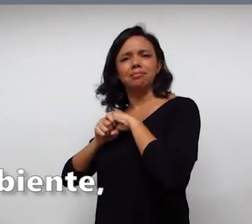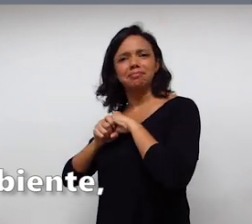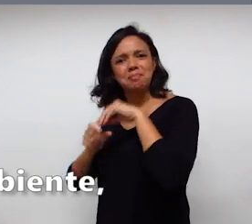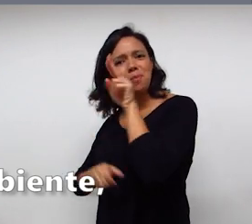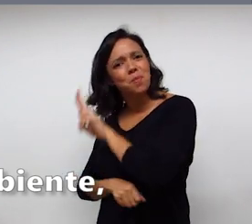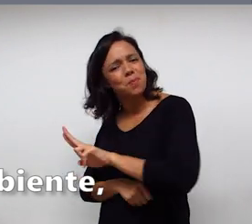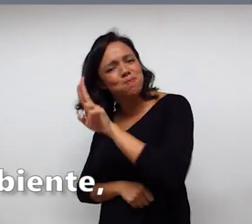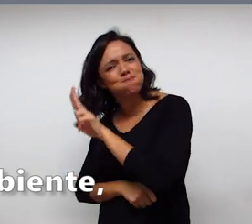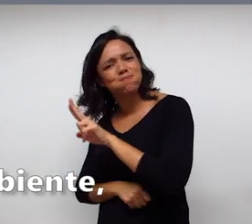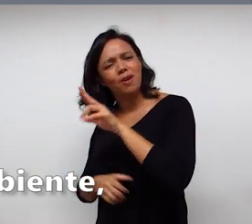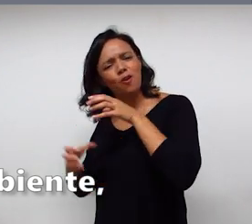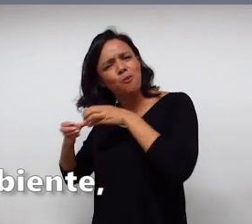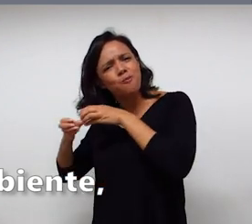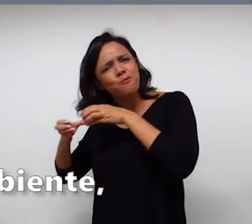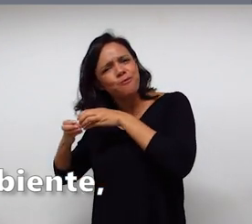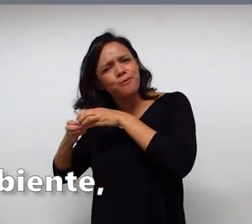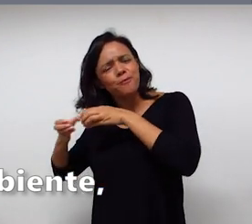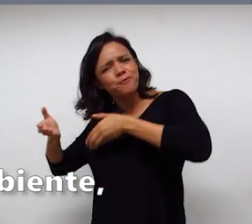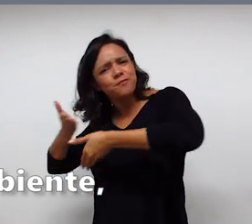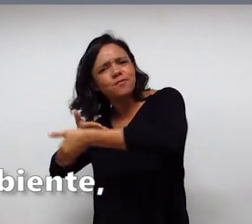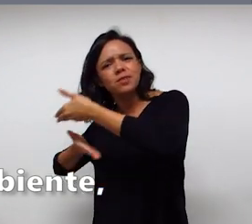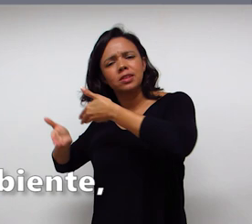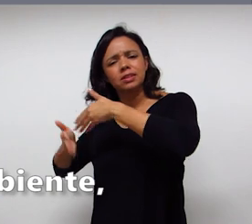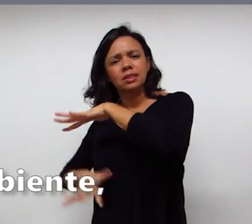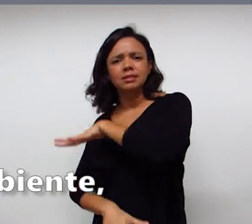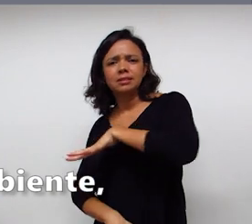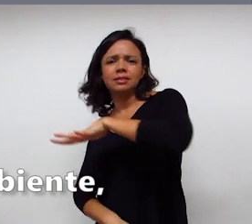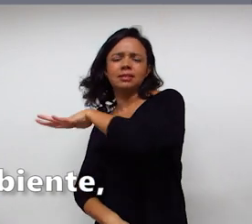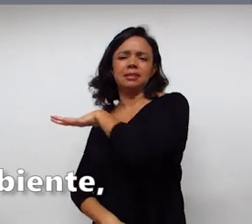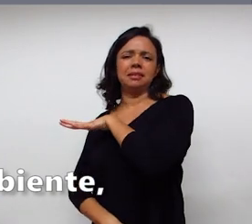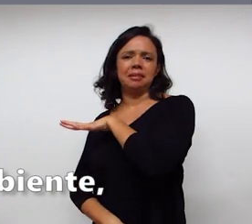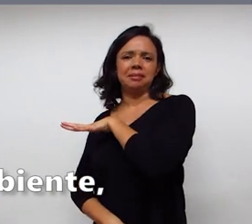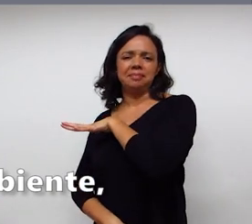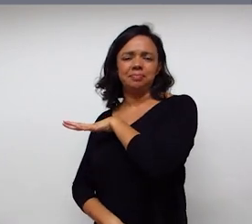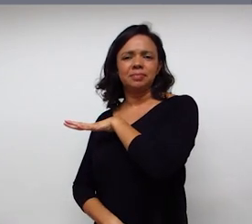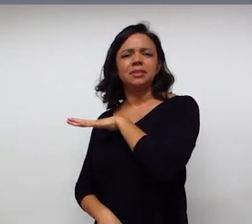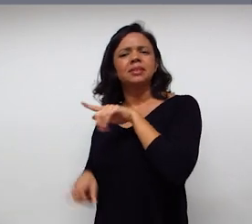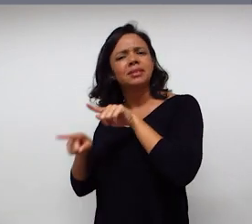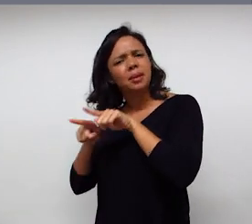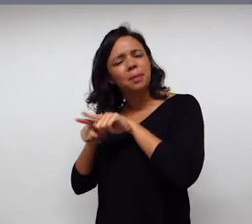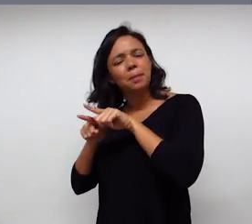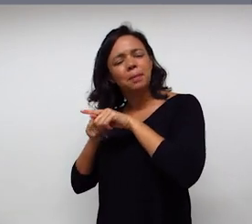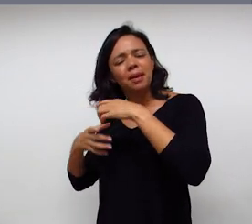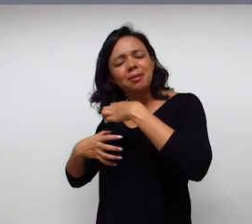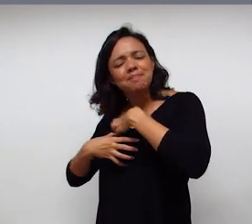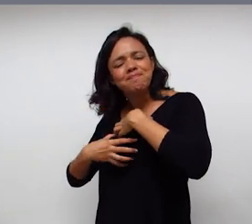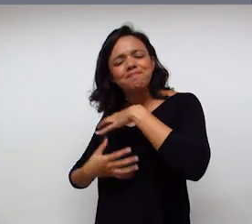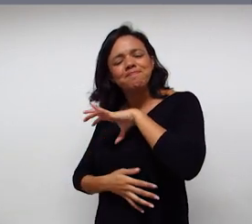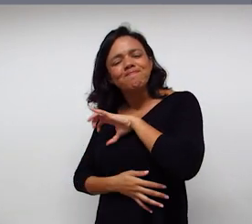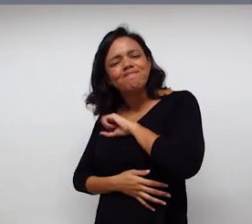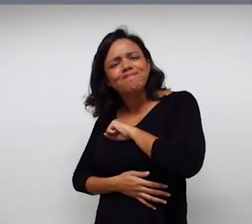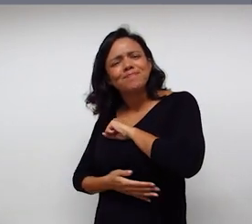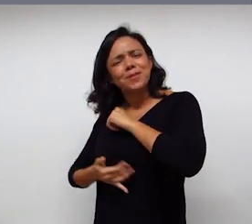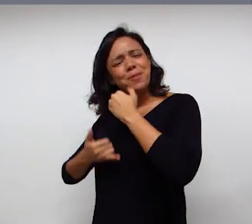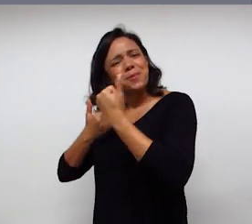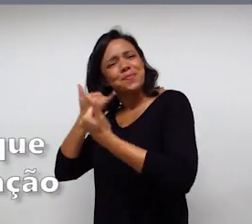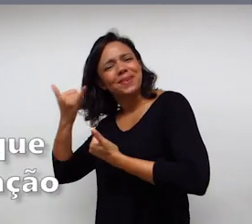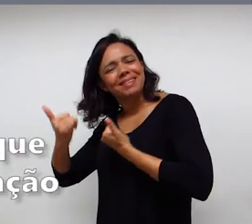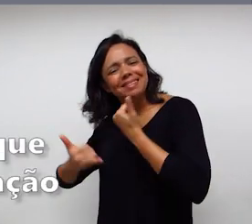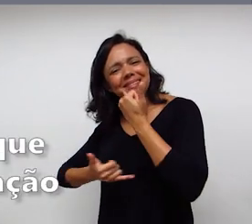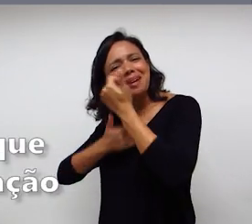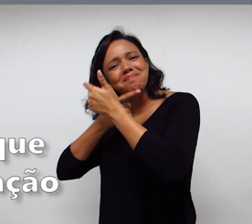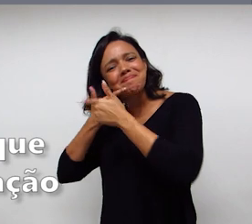a explorar essa vivência dela nesse ambiente, de forma a explorar a afetividade, né,